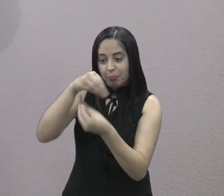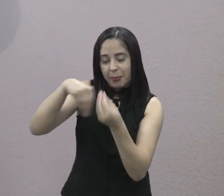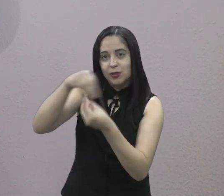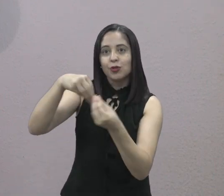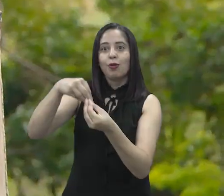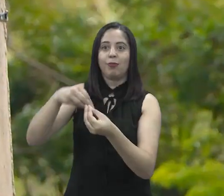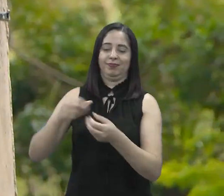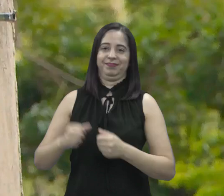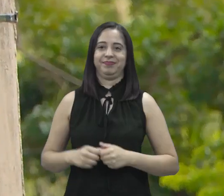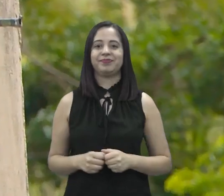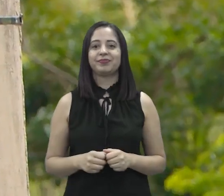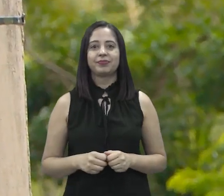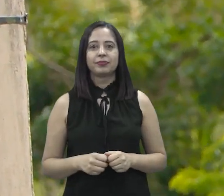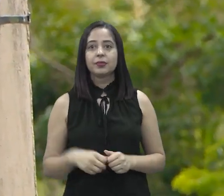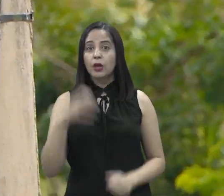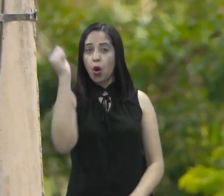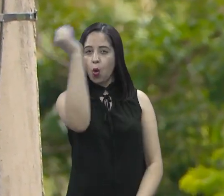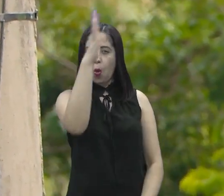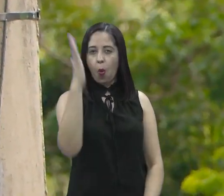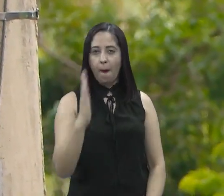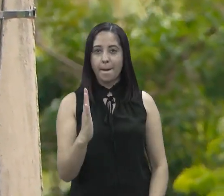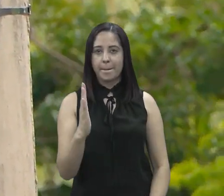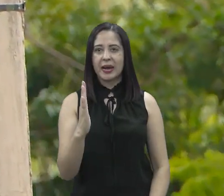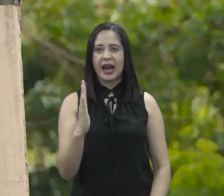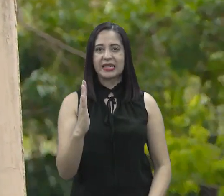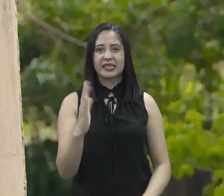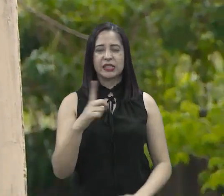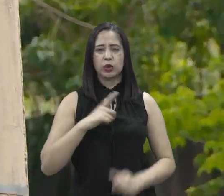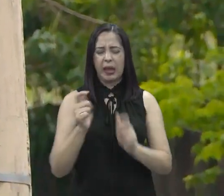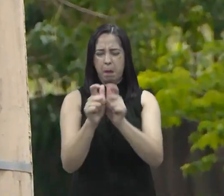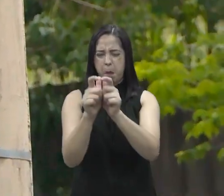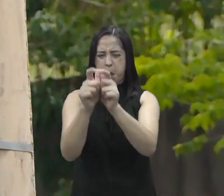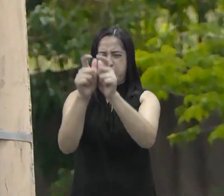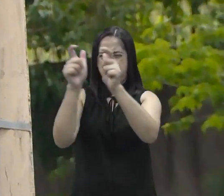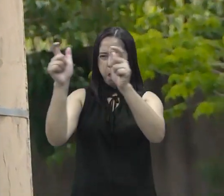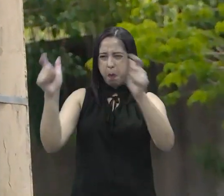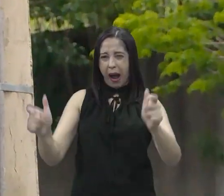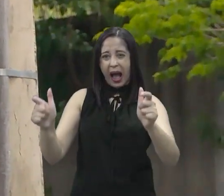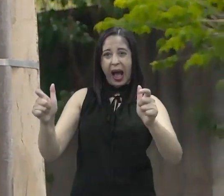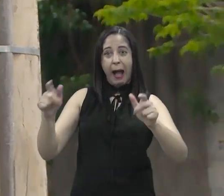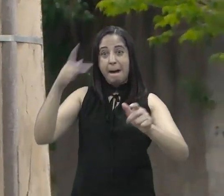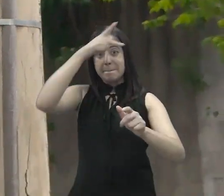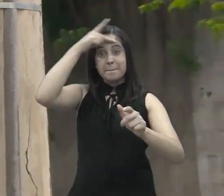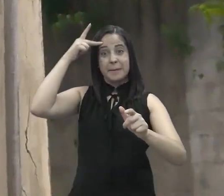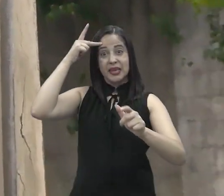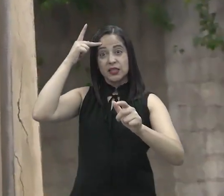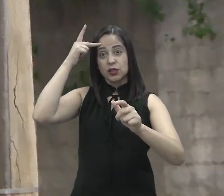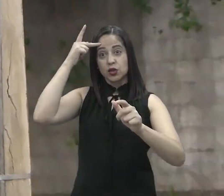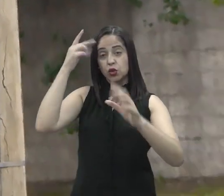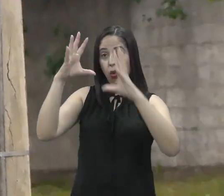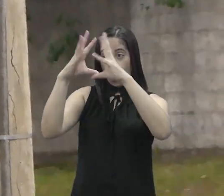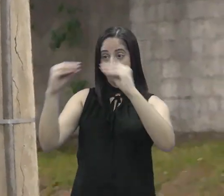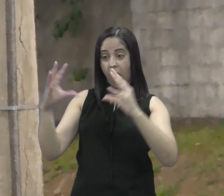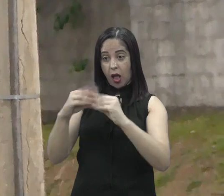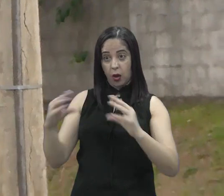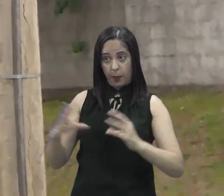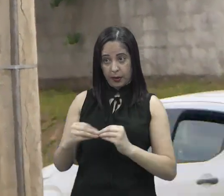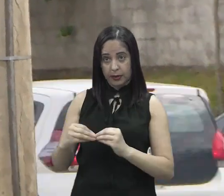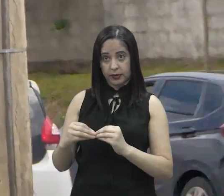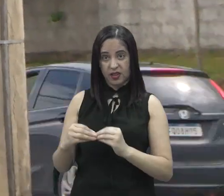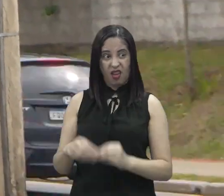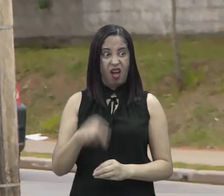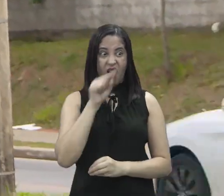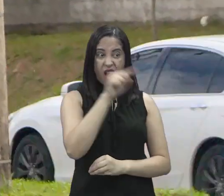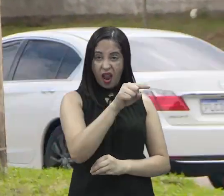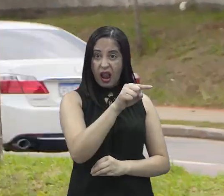nossa língua, né? O Brasil é o país com maior número de libaneses e descendentes no mundo todo, à frente